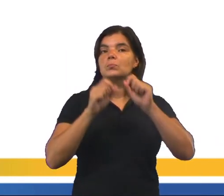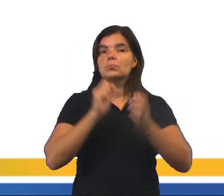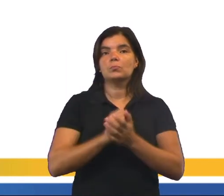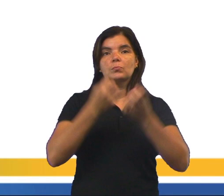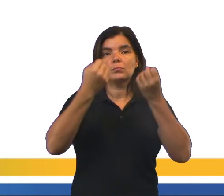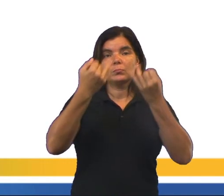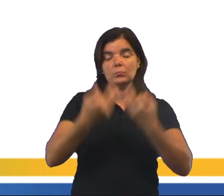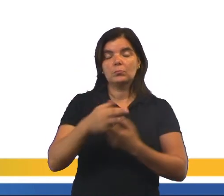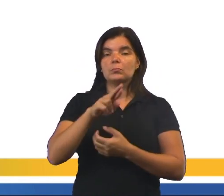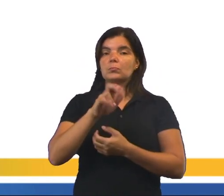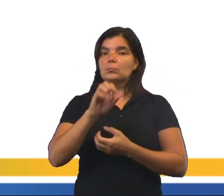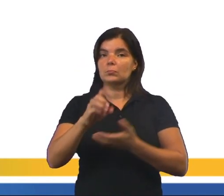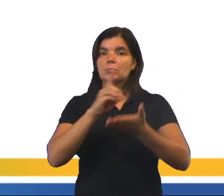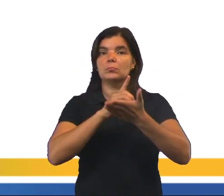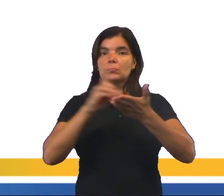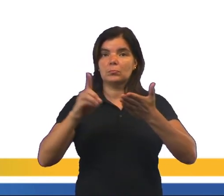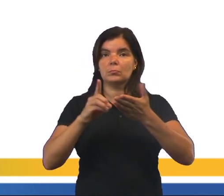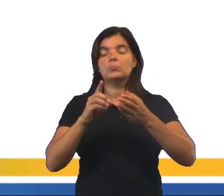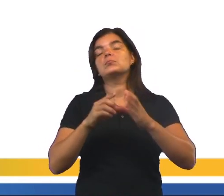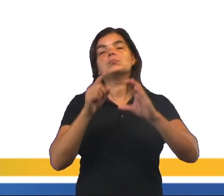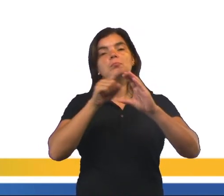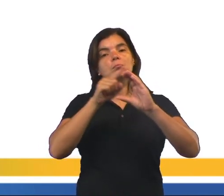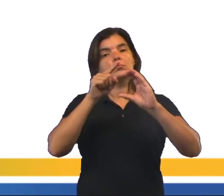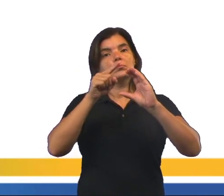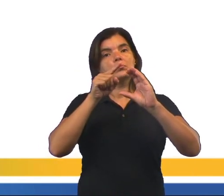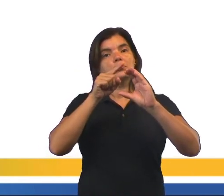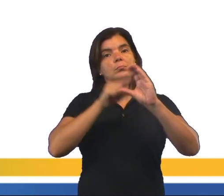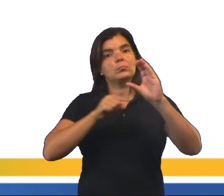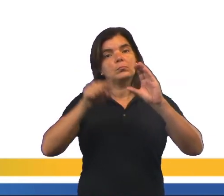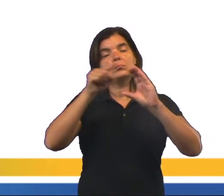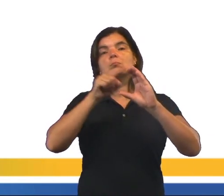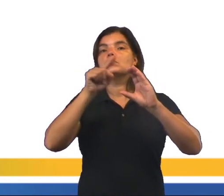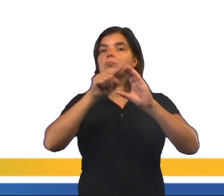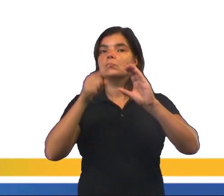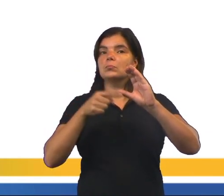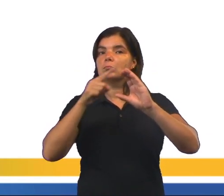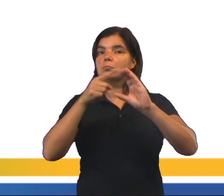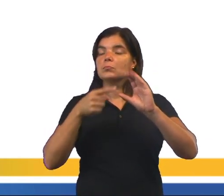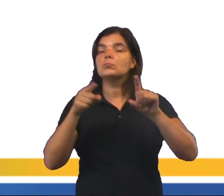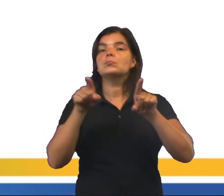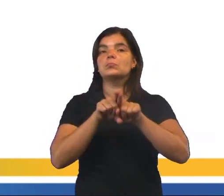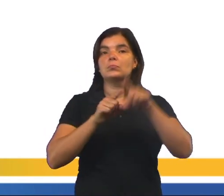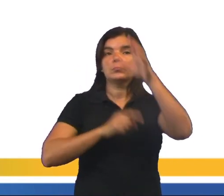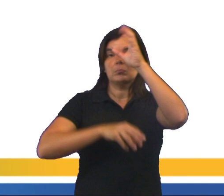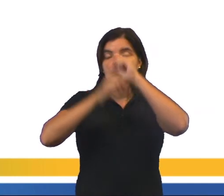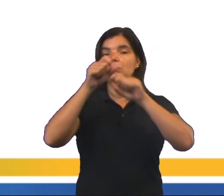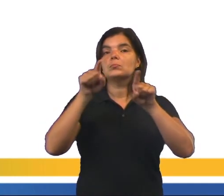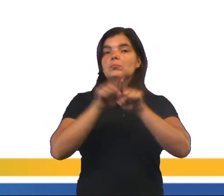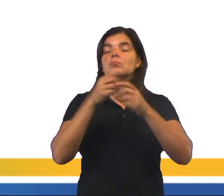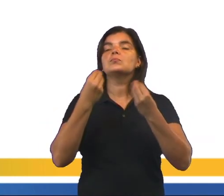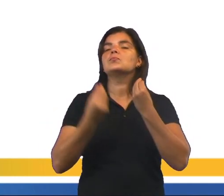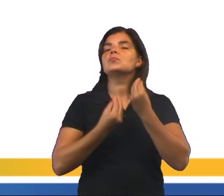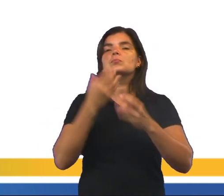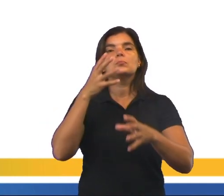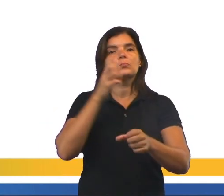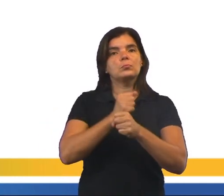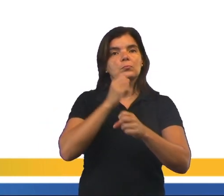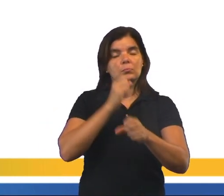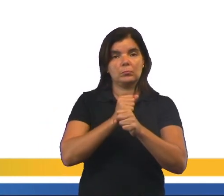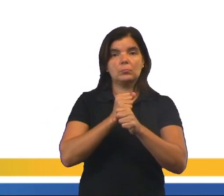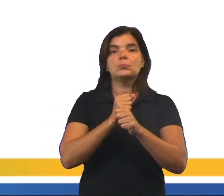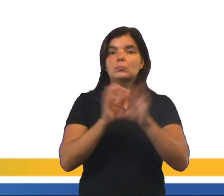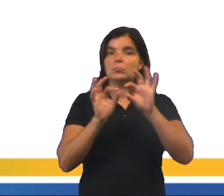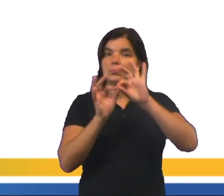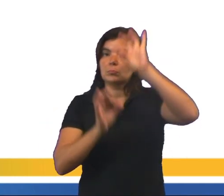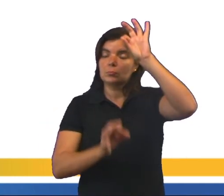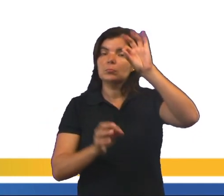os conceitos de raio, diâmetro, círculo e circunferência. Além disso, aprendemos também como calcular o comprimento de uma